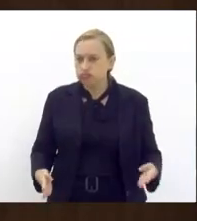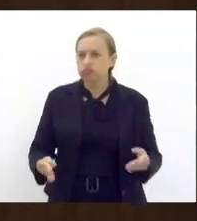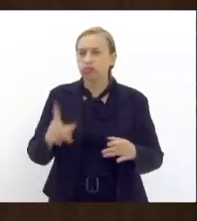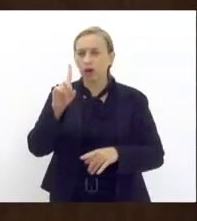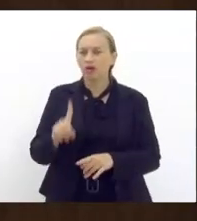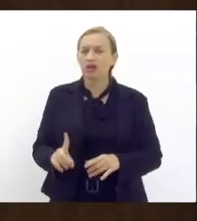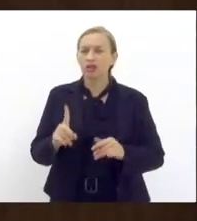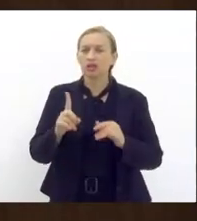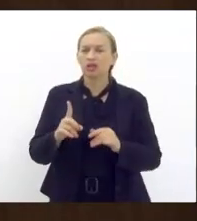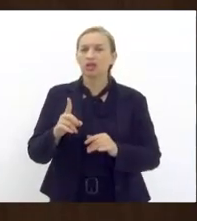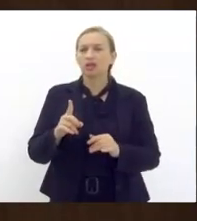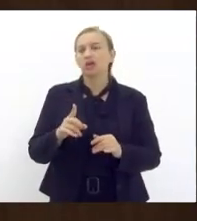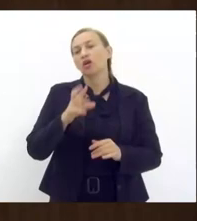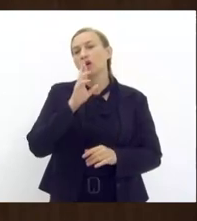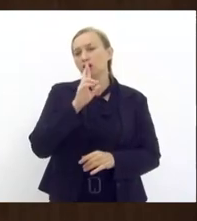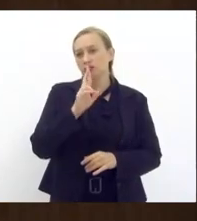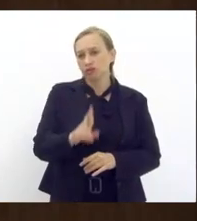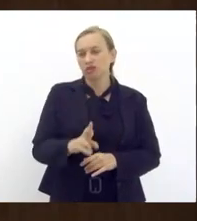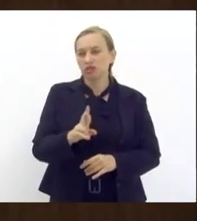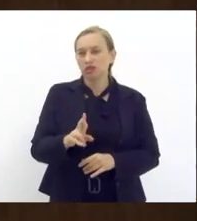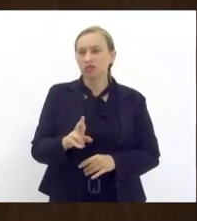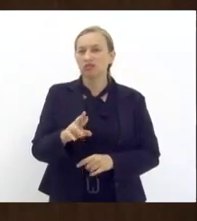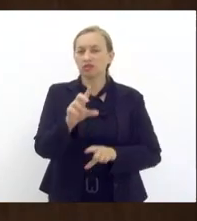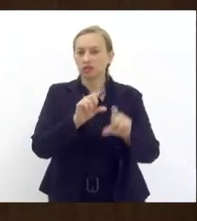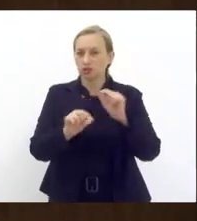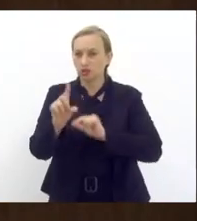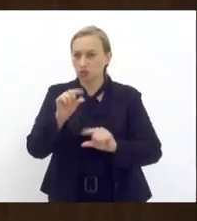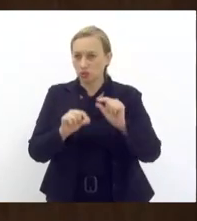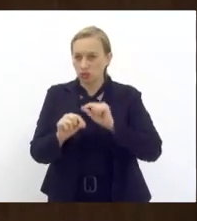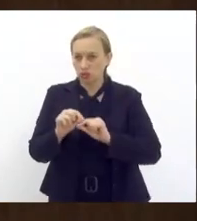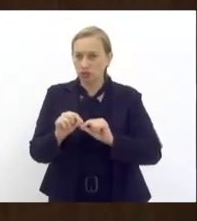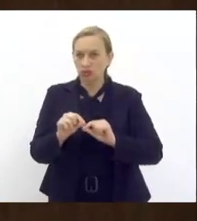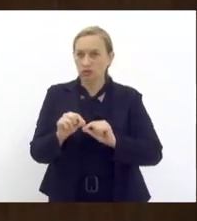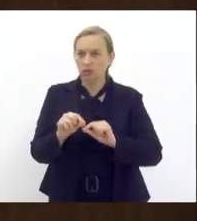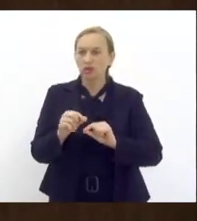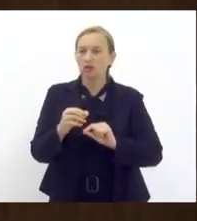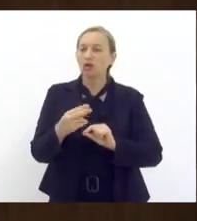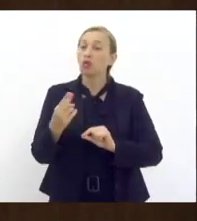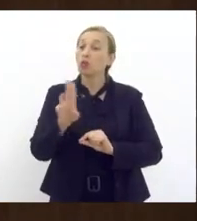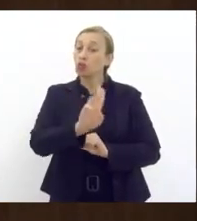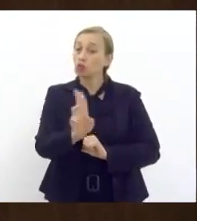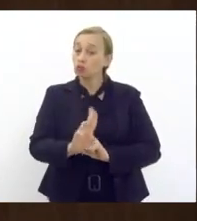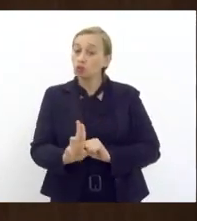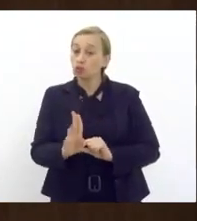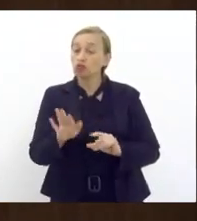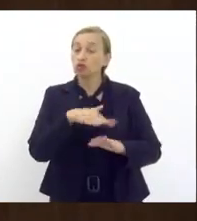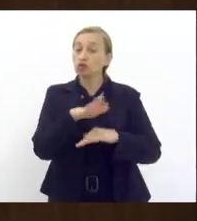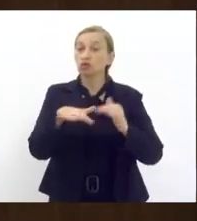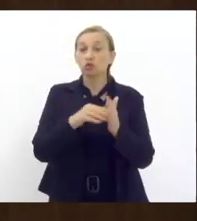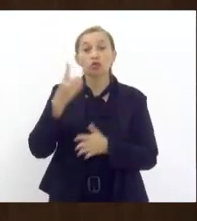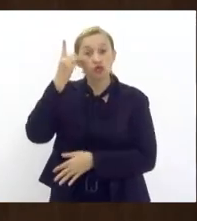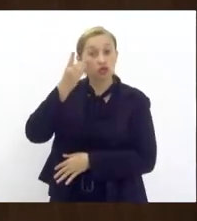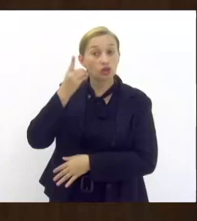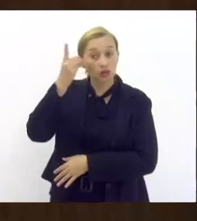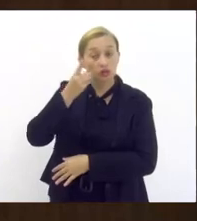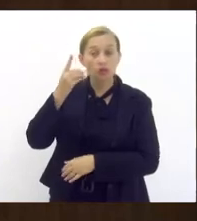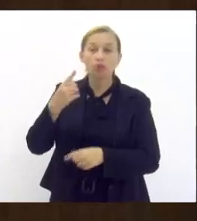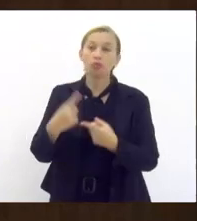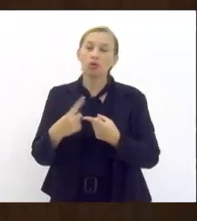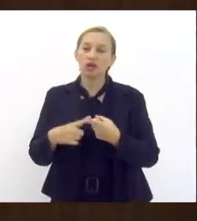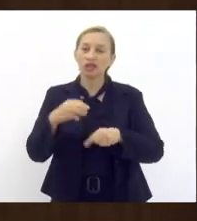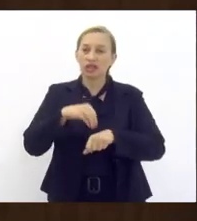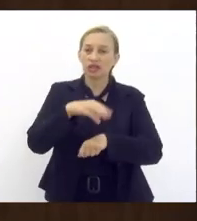o resultado desta decisão, faça consignar o nome dos deputados, porque está a indicação